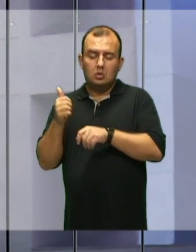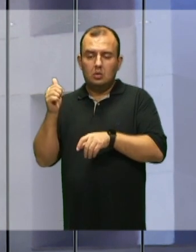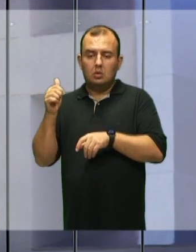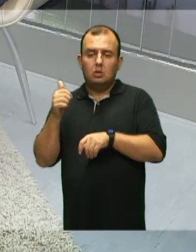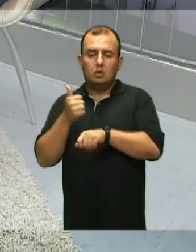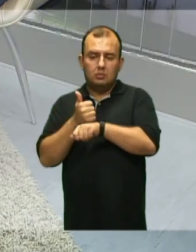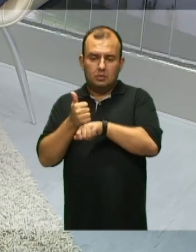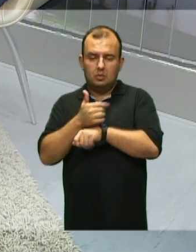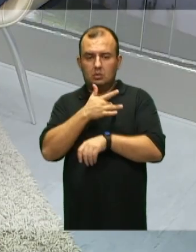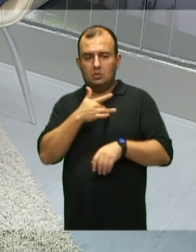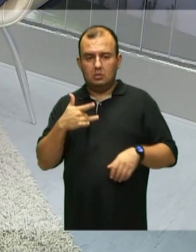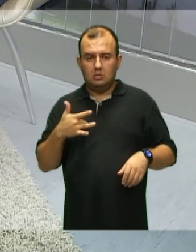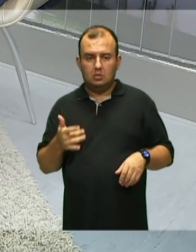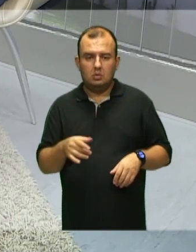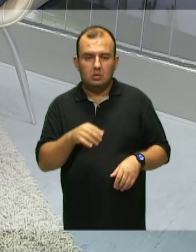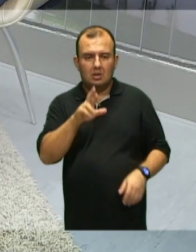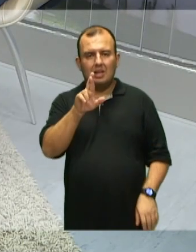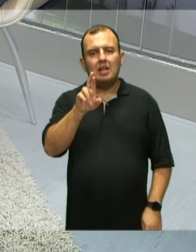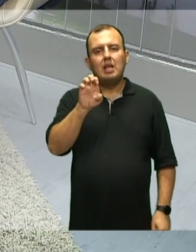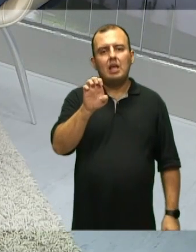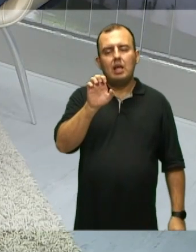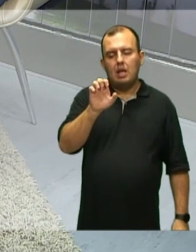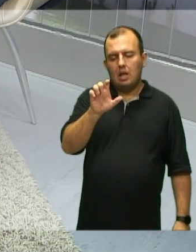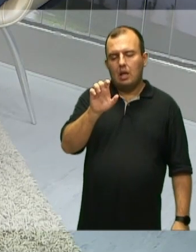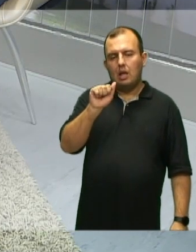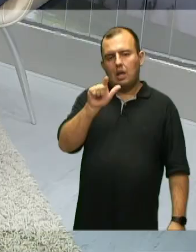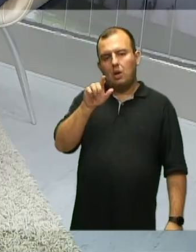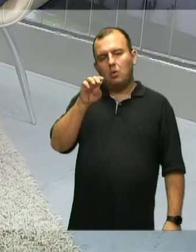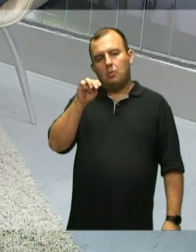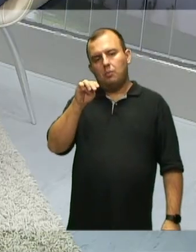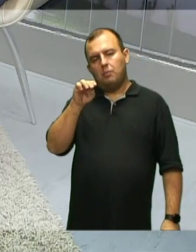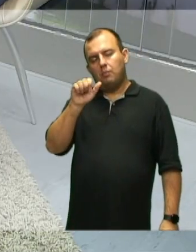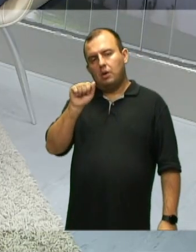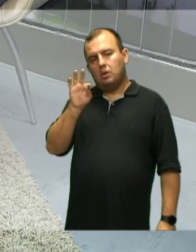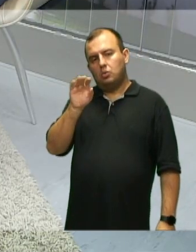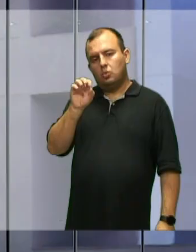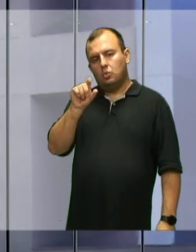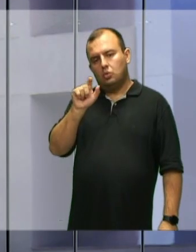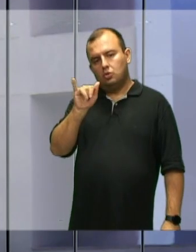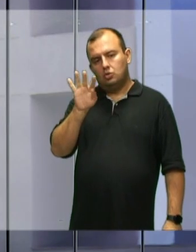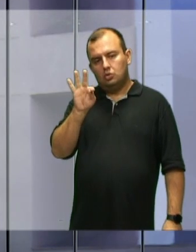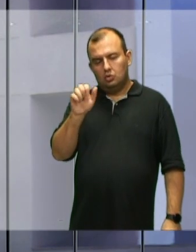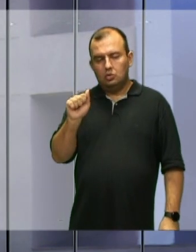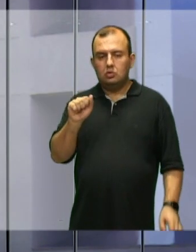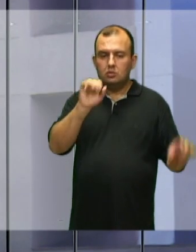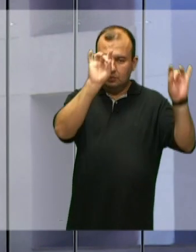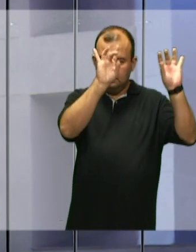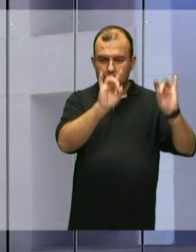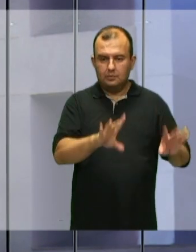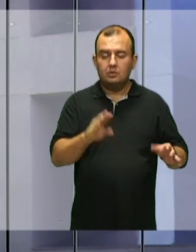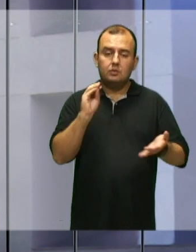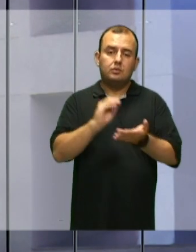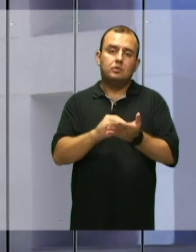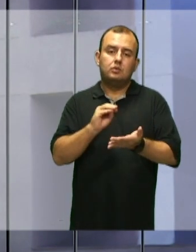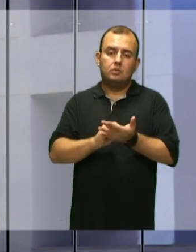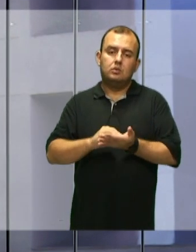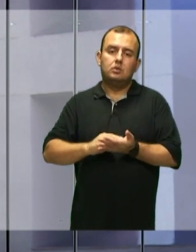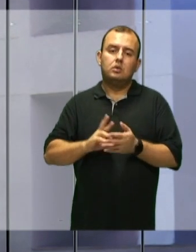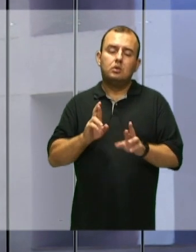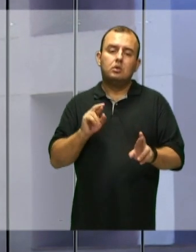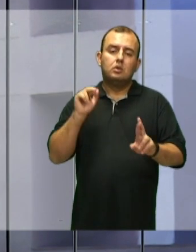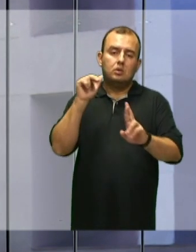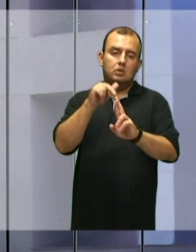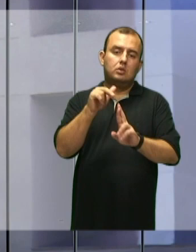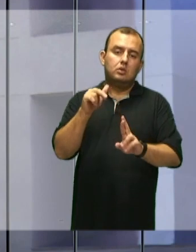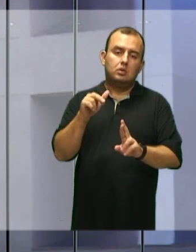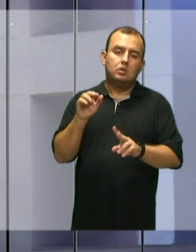bastante reumatologista Vereador especialistas tamb é especialista também na nossa rede falta bastante nós temos S de referência